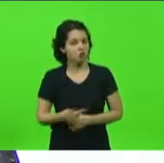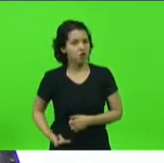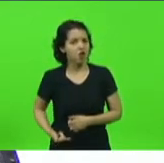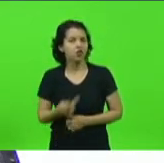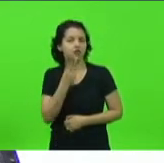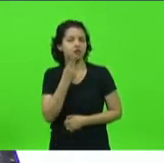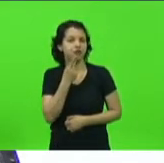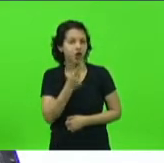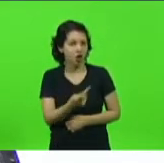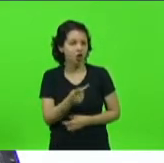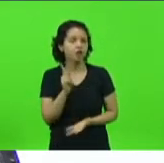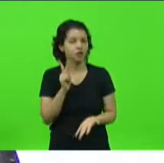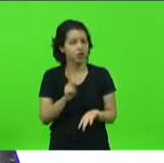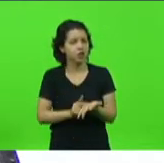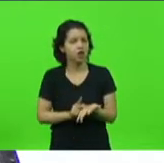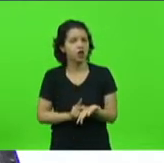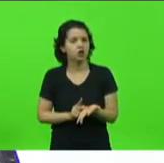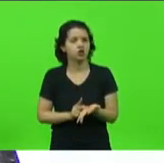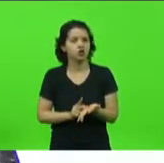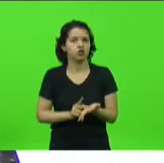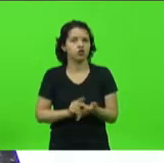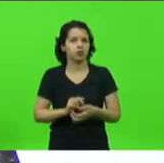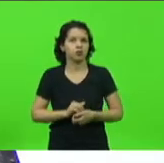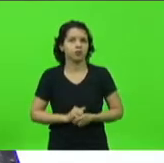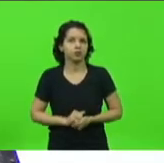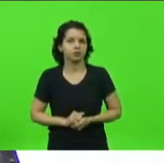é verdade,